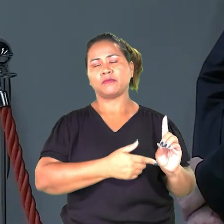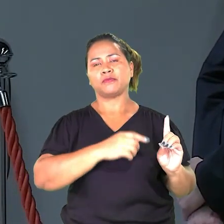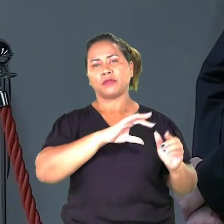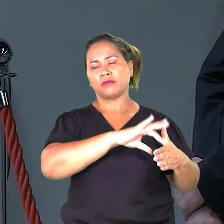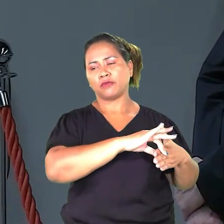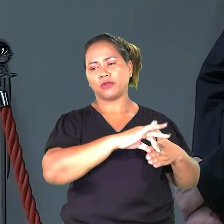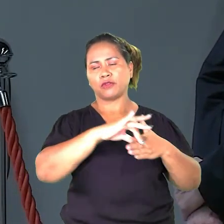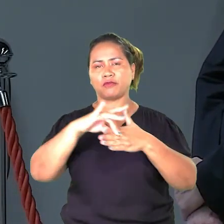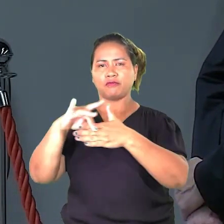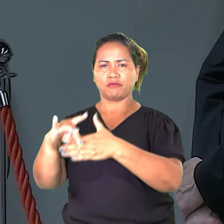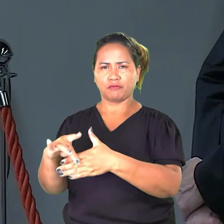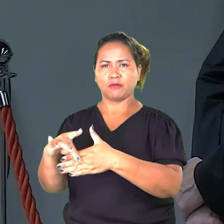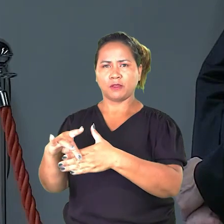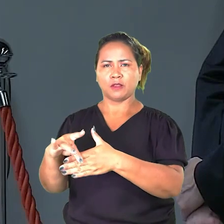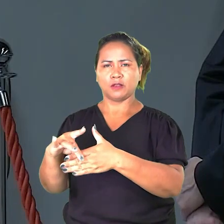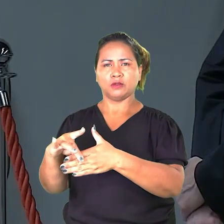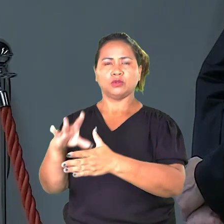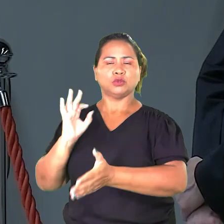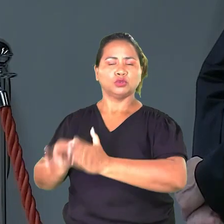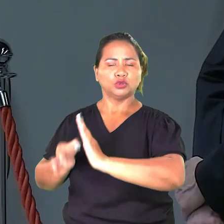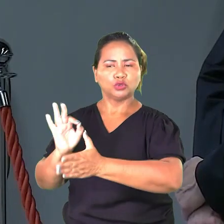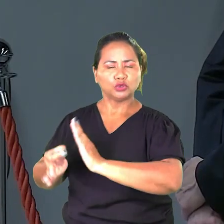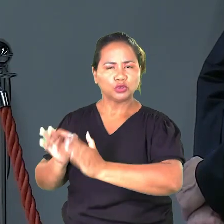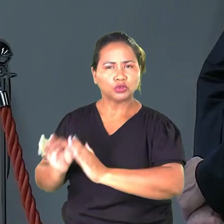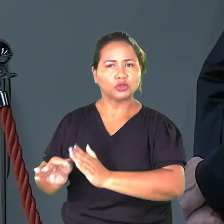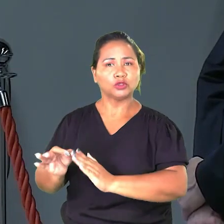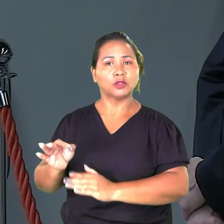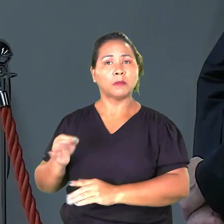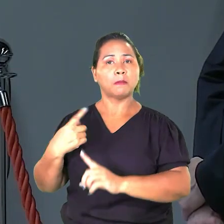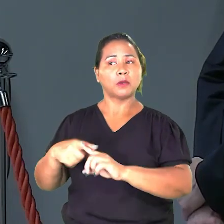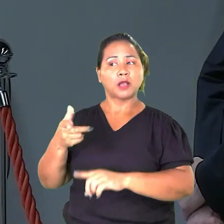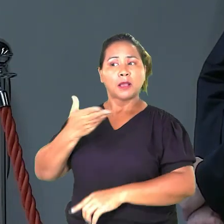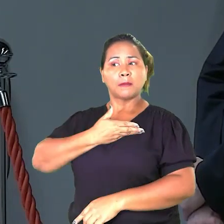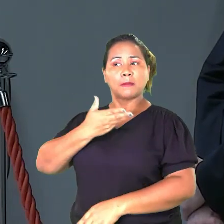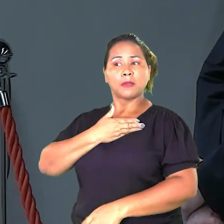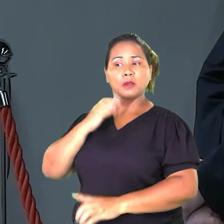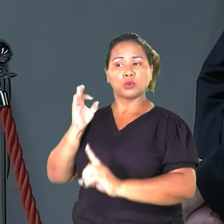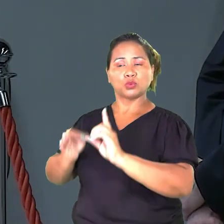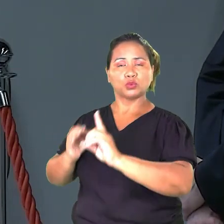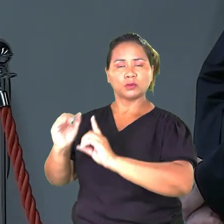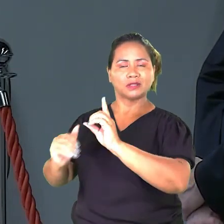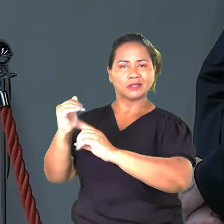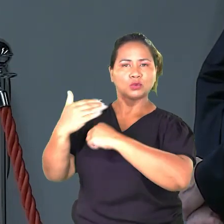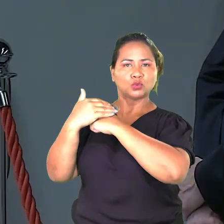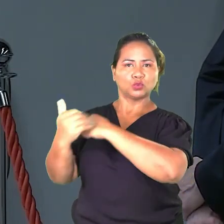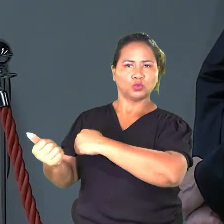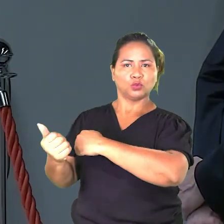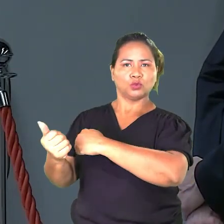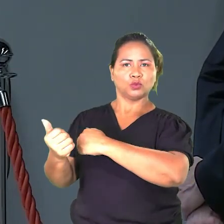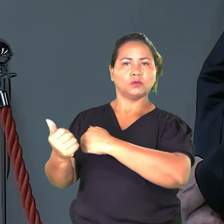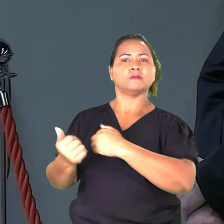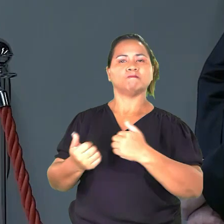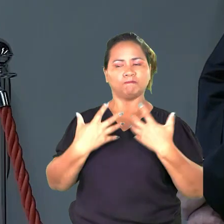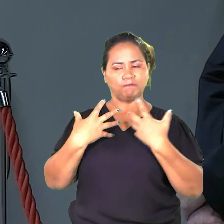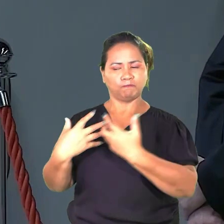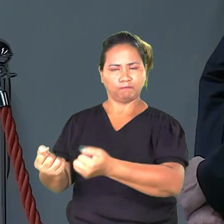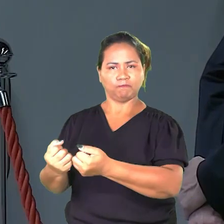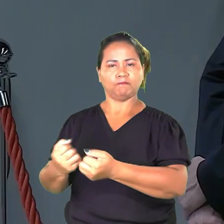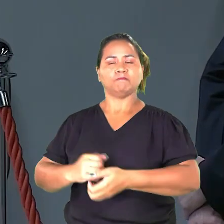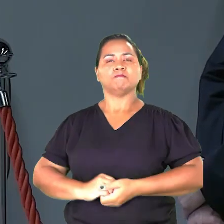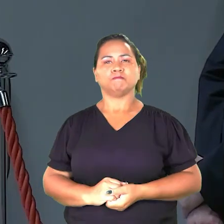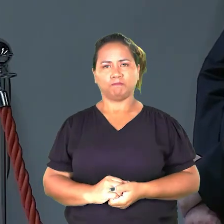32. Paulo Bonfim foi levado ao Tribunal de Justiça nas mãos do desembargador Nelson Pinheiro